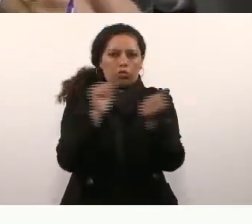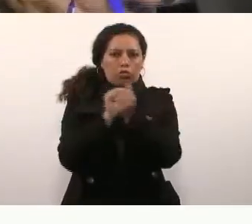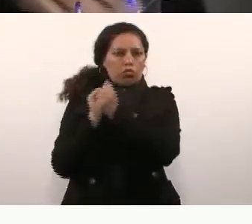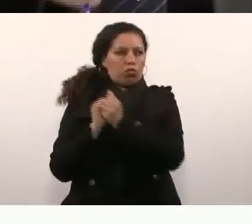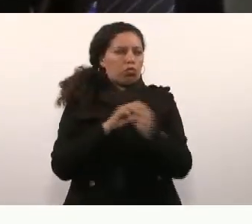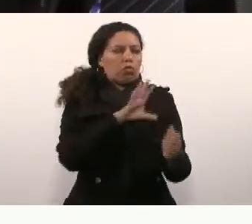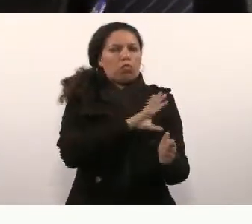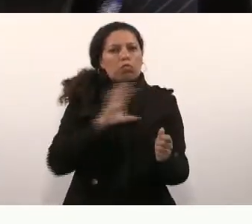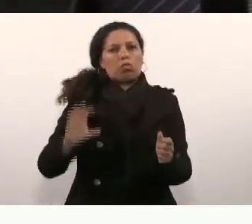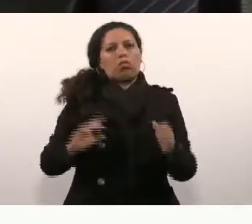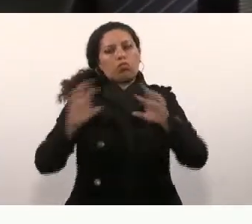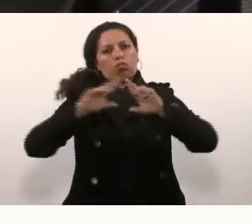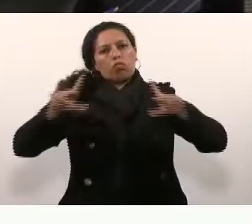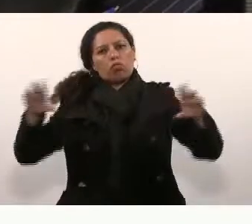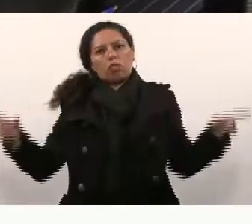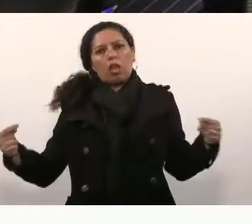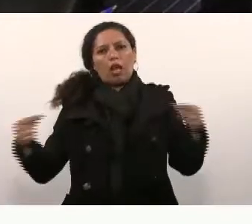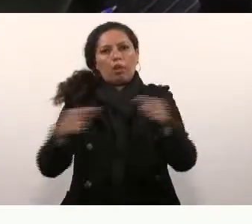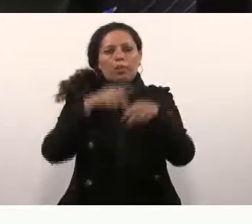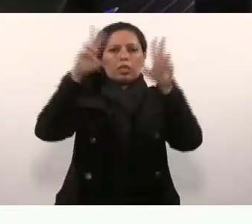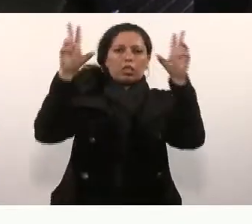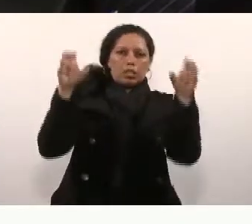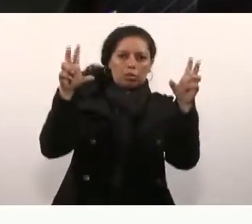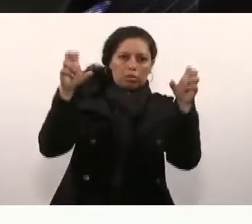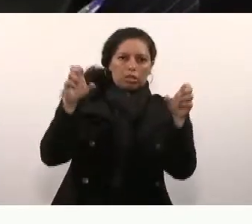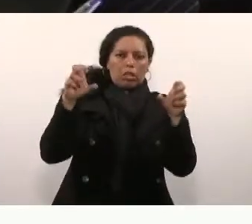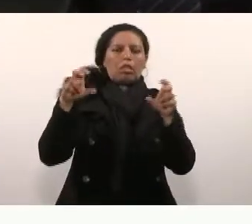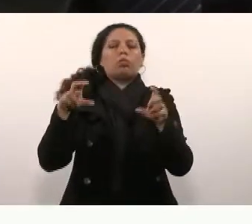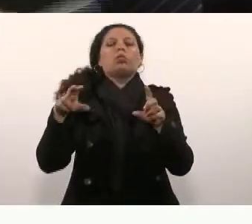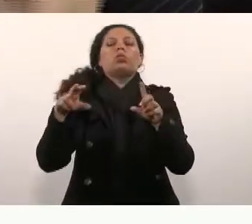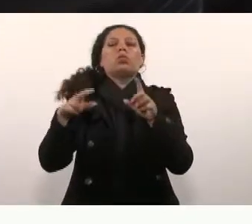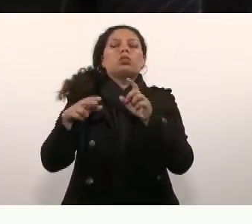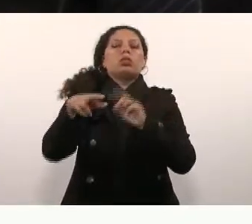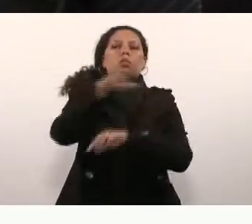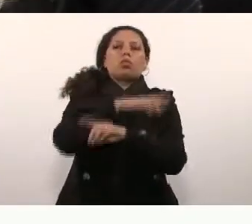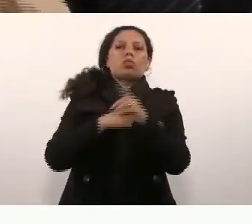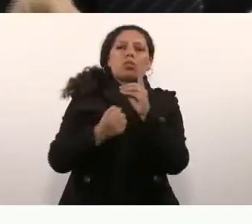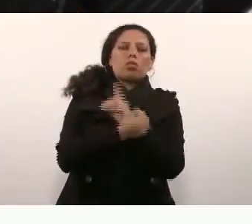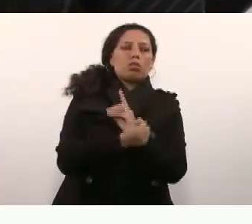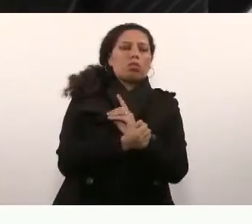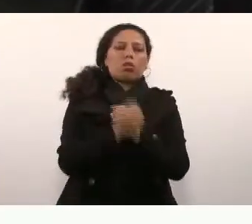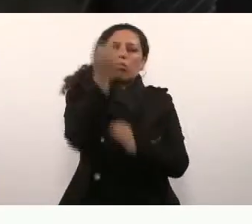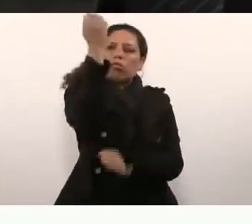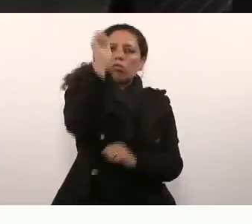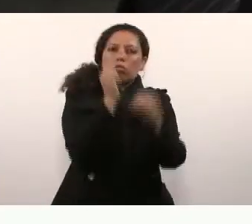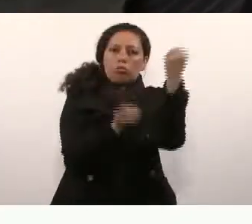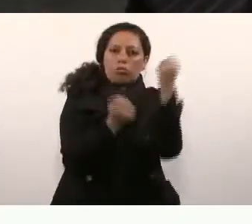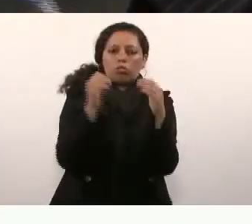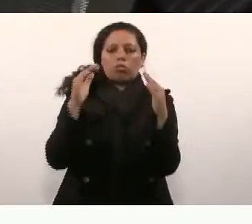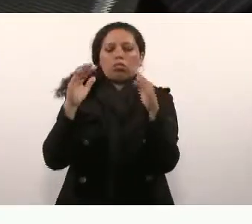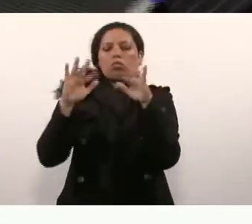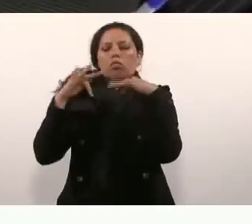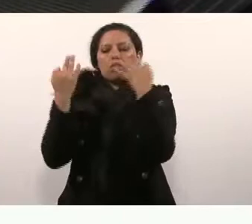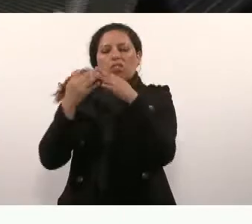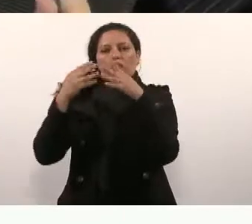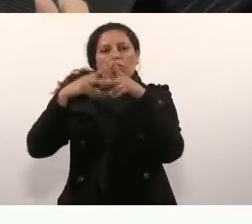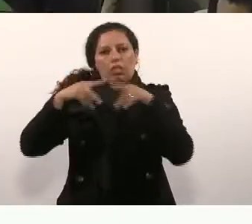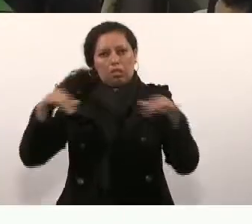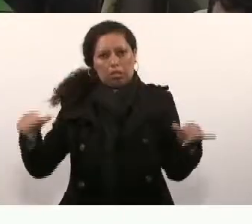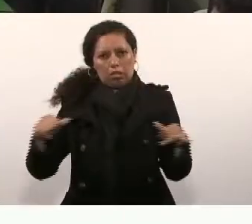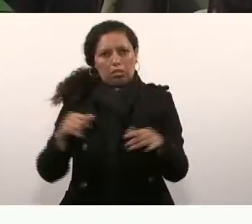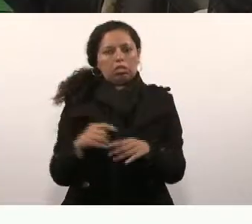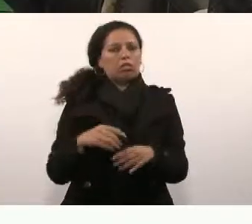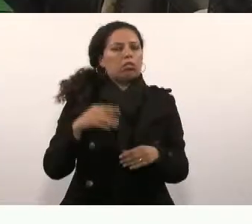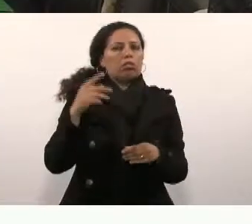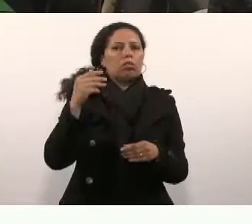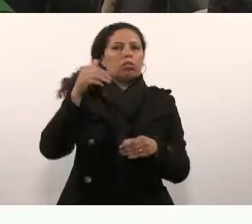outras comissões a respeito das consequências socioeconômicas do empreendimento. Em votação, com o voto do deputado Tiago